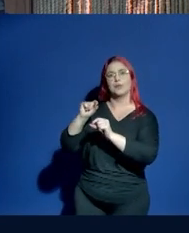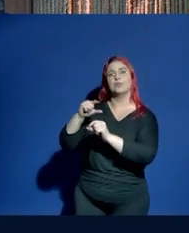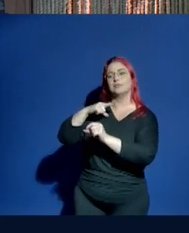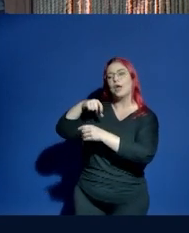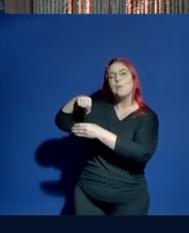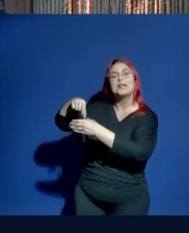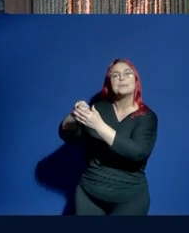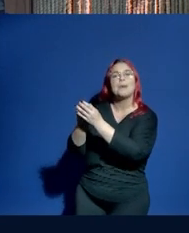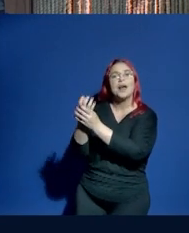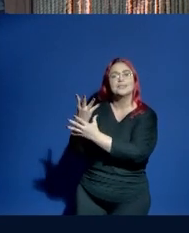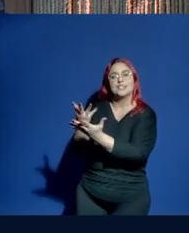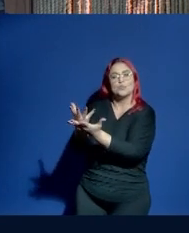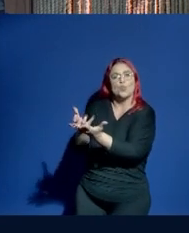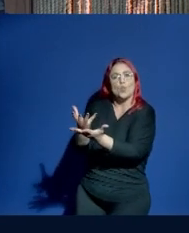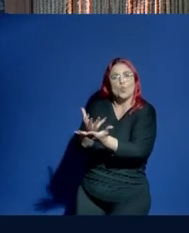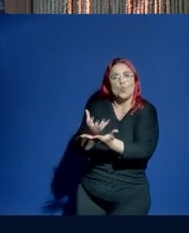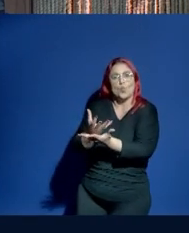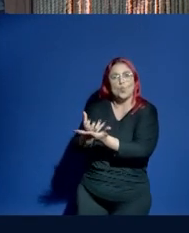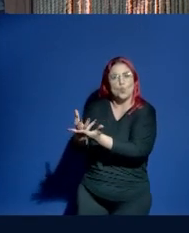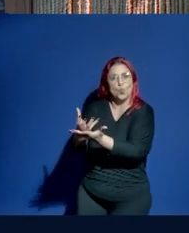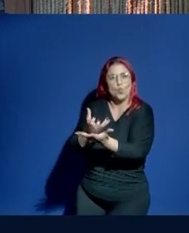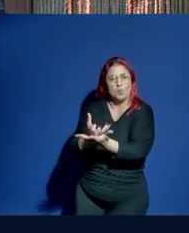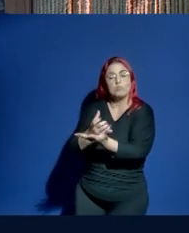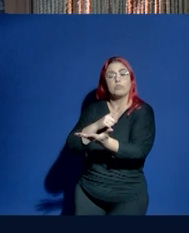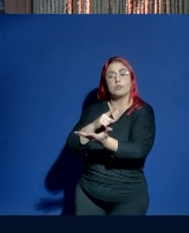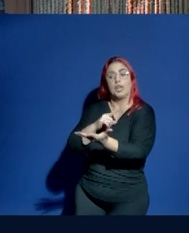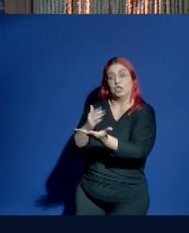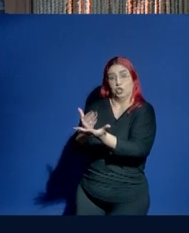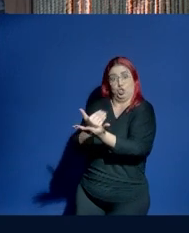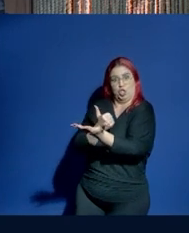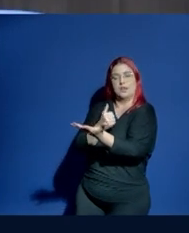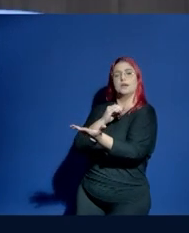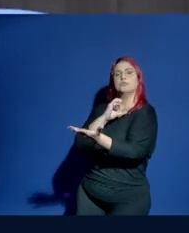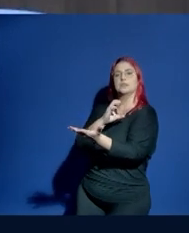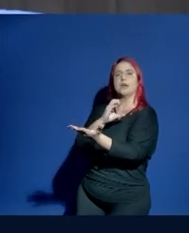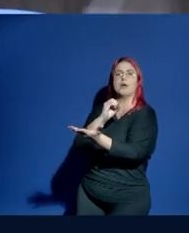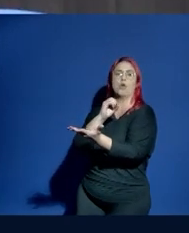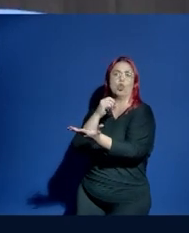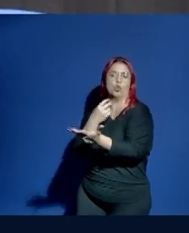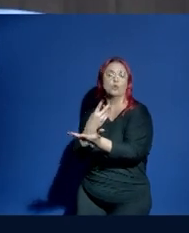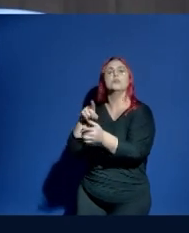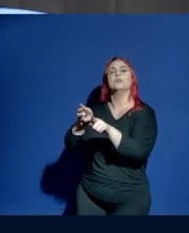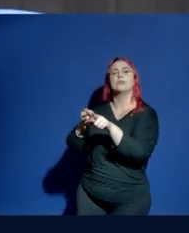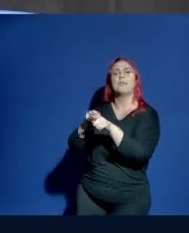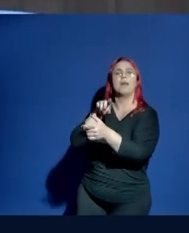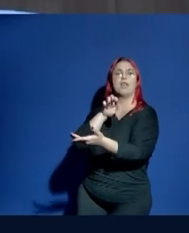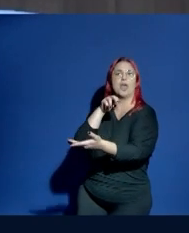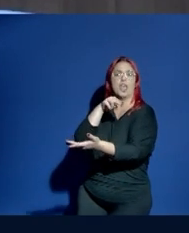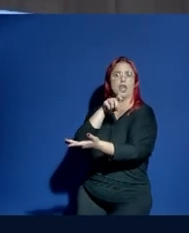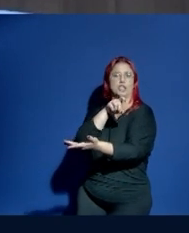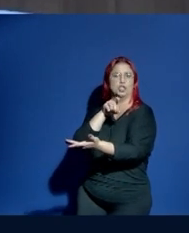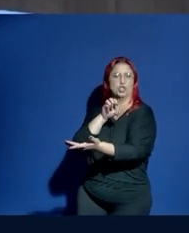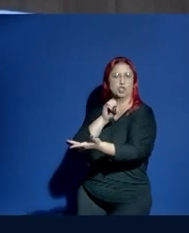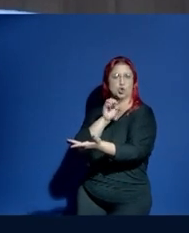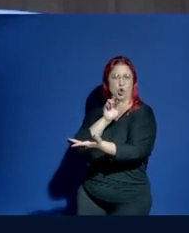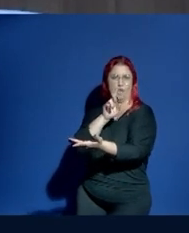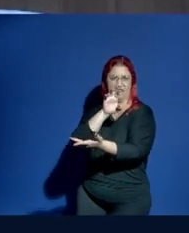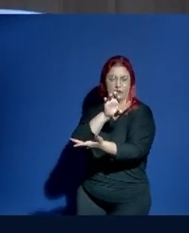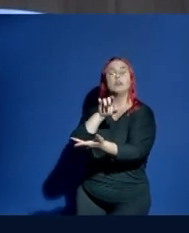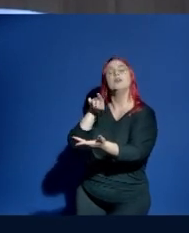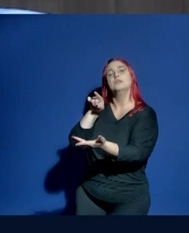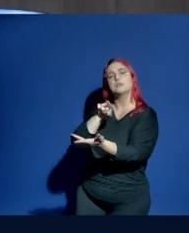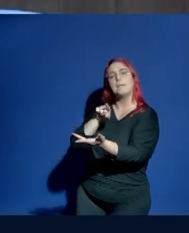deles a gente retira ali o CO2 basicamente enxofre e outros contaminantes e outros componentes